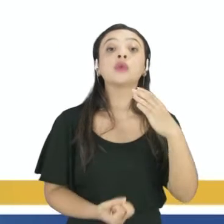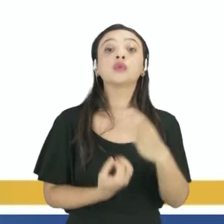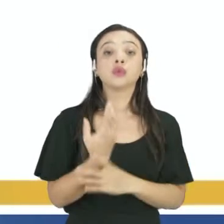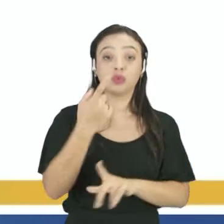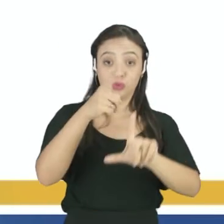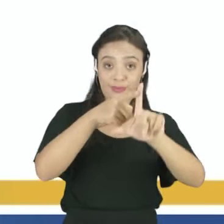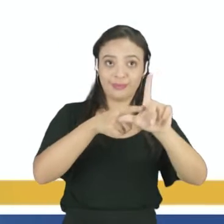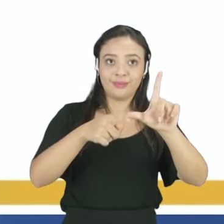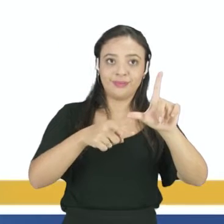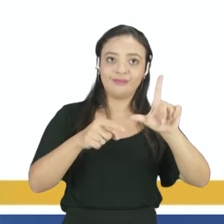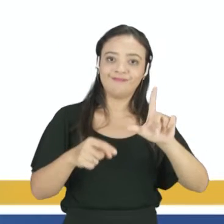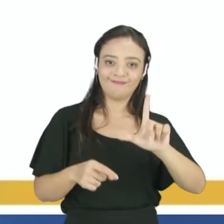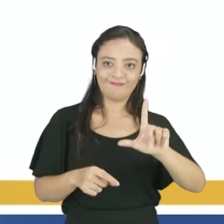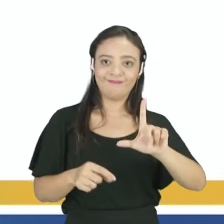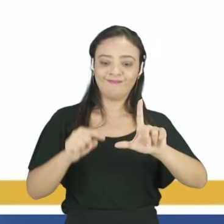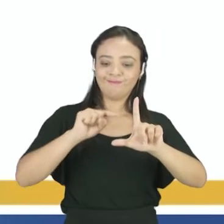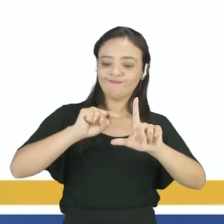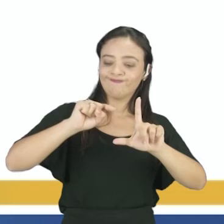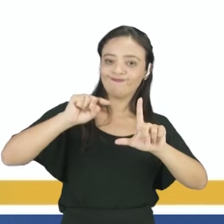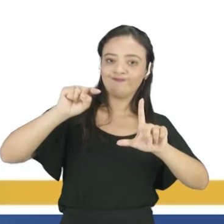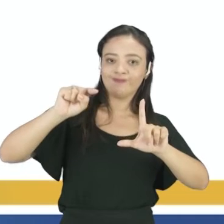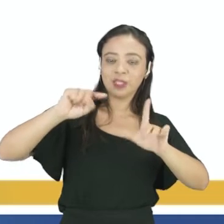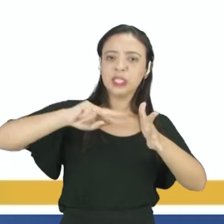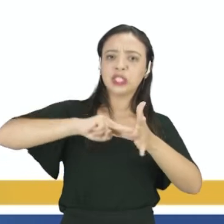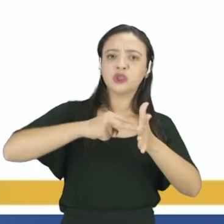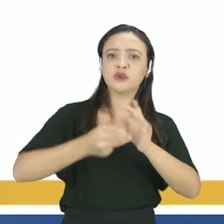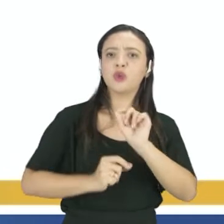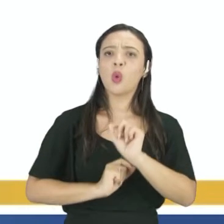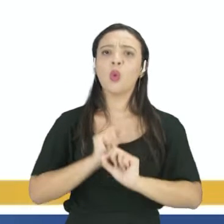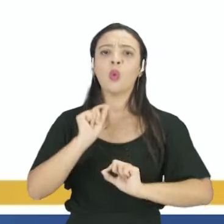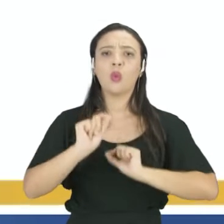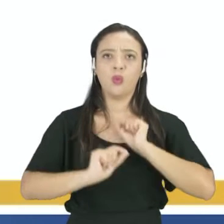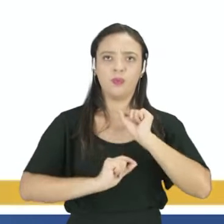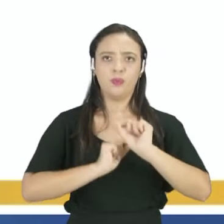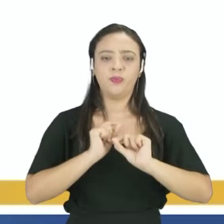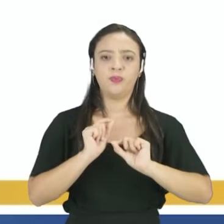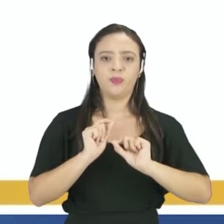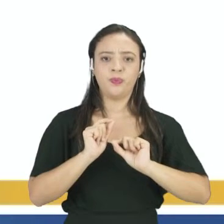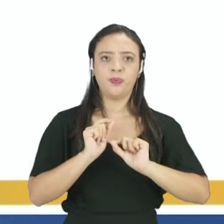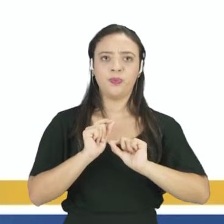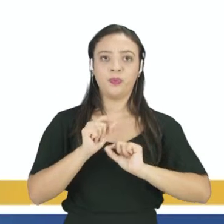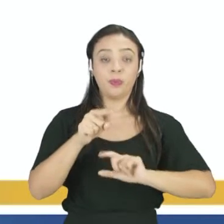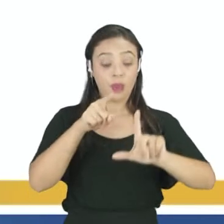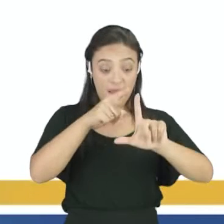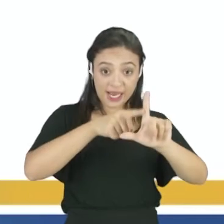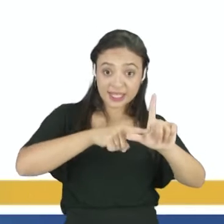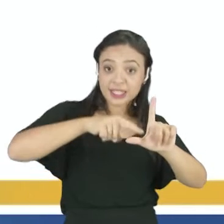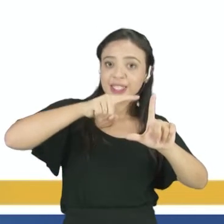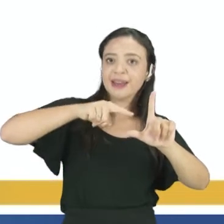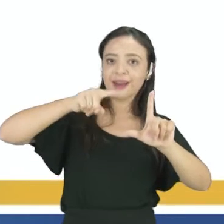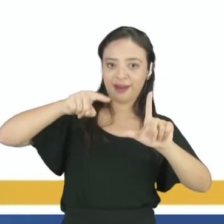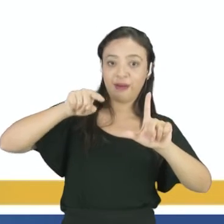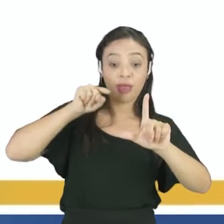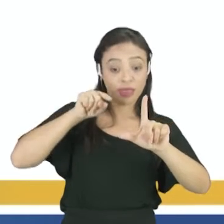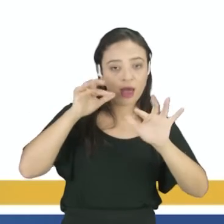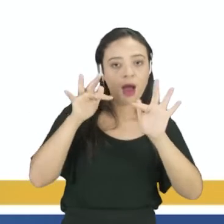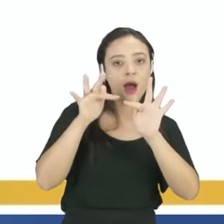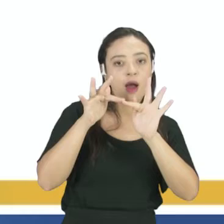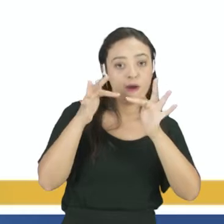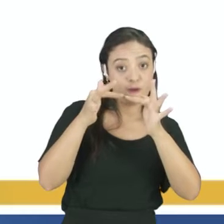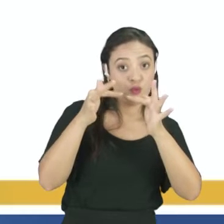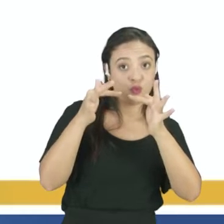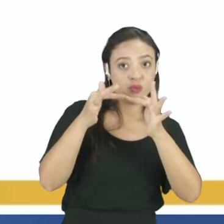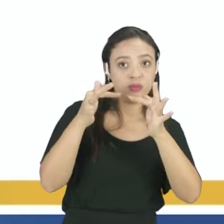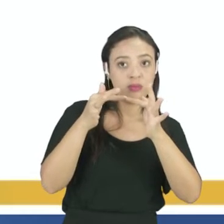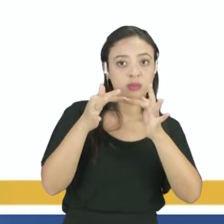Certinho esse pontinho aqui, gente, ó. Isso quer dizer o seguinte, ó, que o gráfico dessa função, ou seja, a